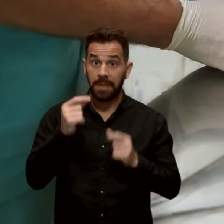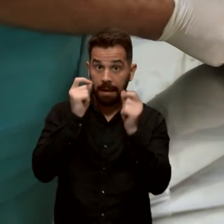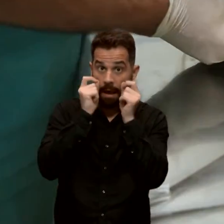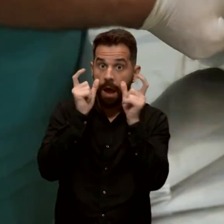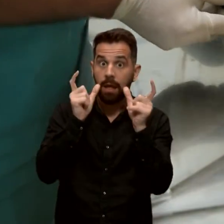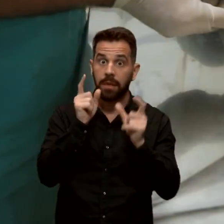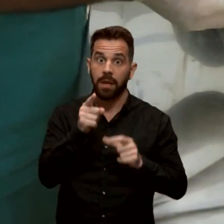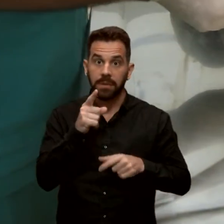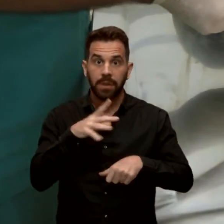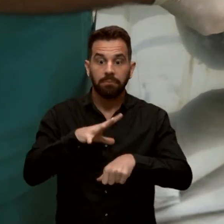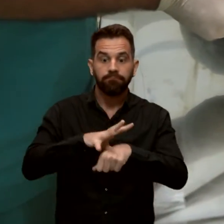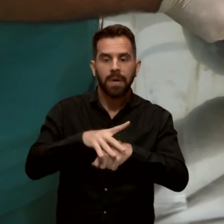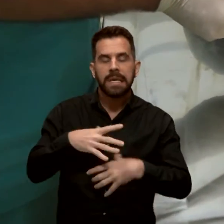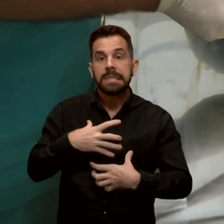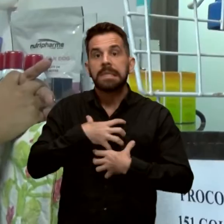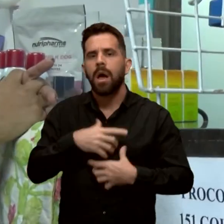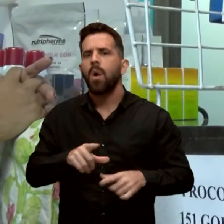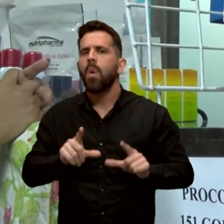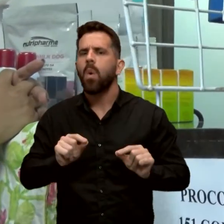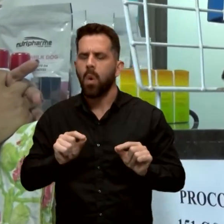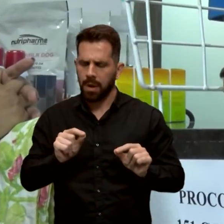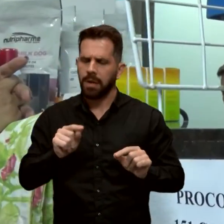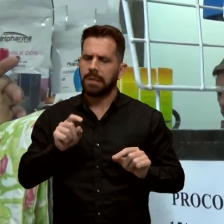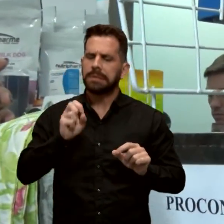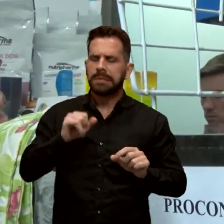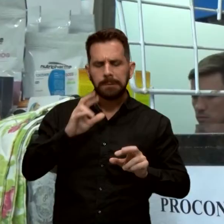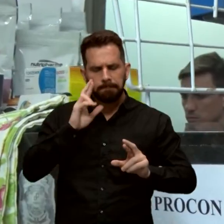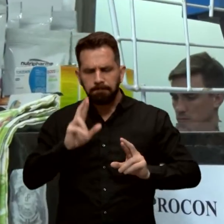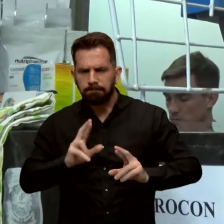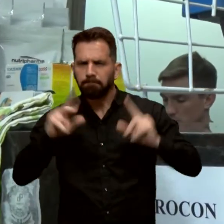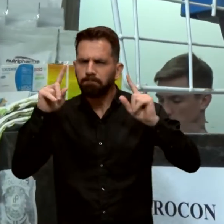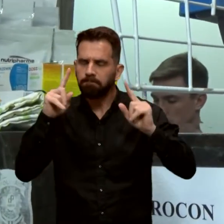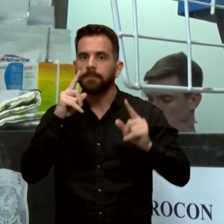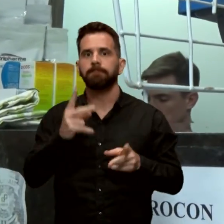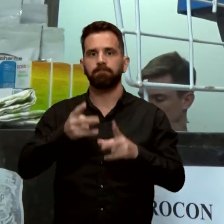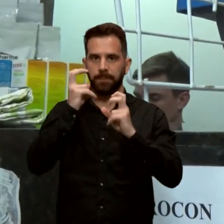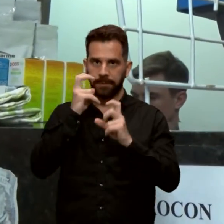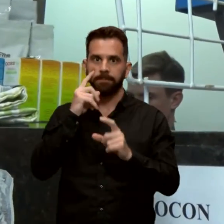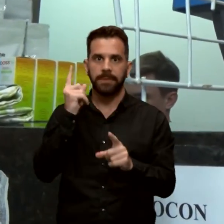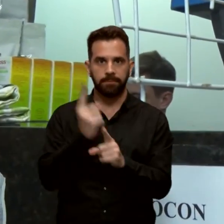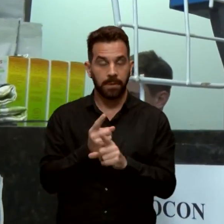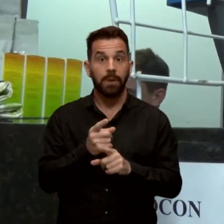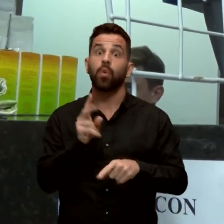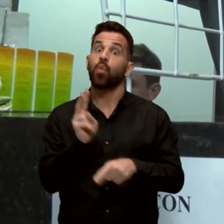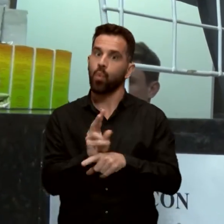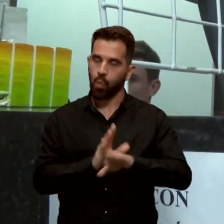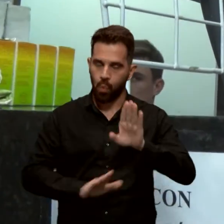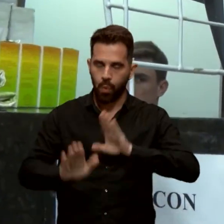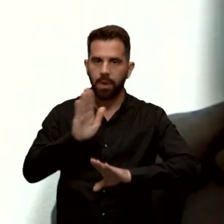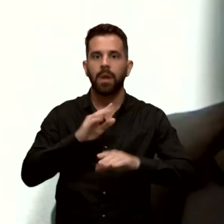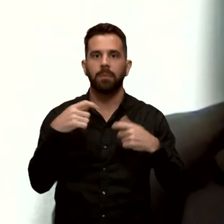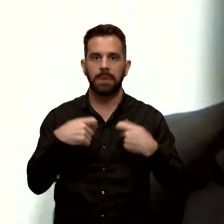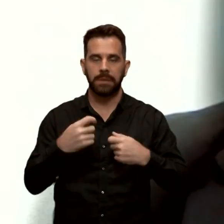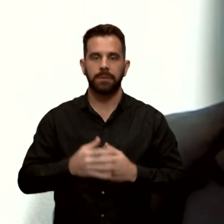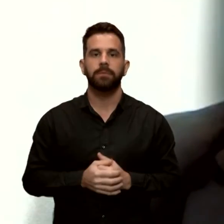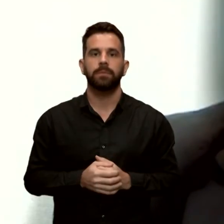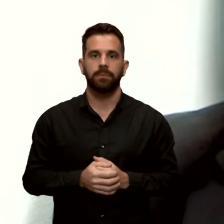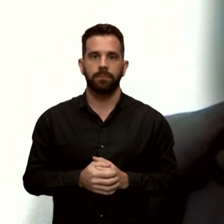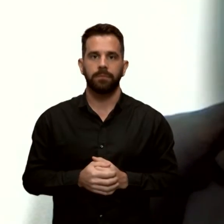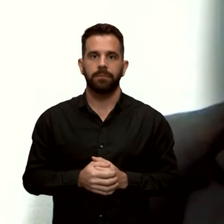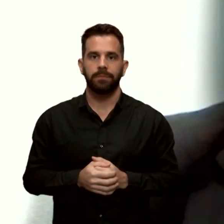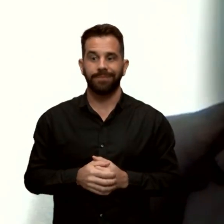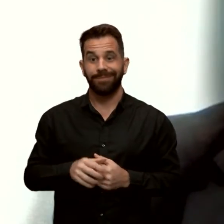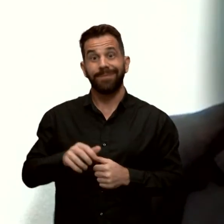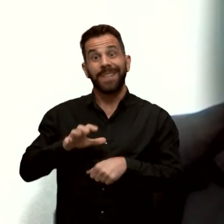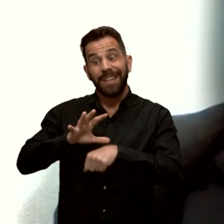seu animal de estimação apresente e tomar os devidos cuidados. A raiva vem se